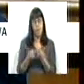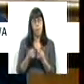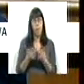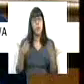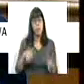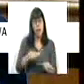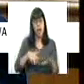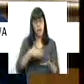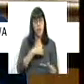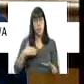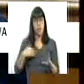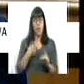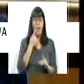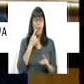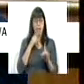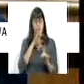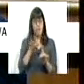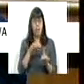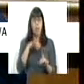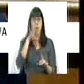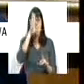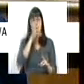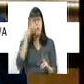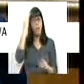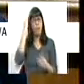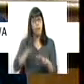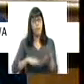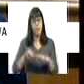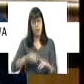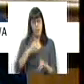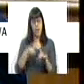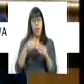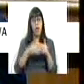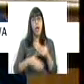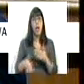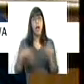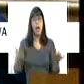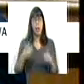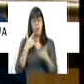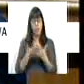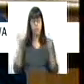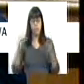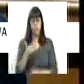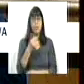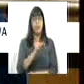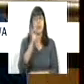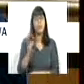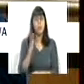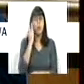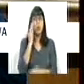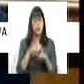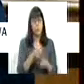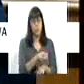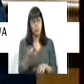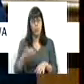proximidade na área da saúde oral e familiar que o Governo prevê fazer já este ano e também da redução em 20% do número